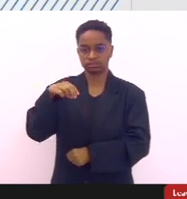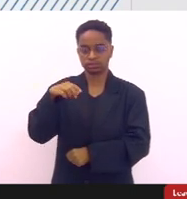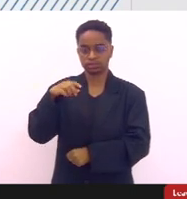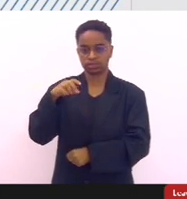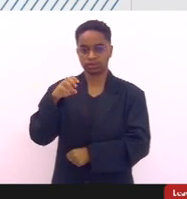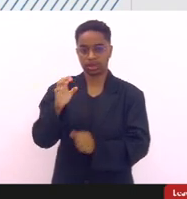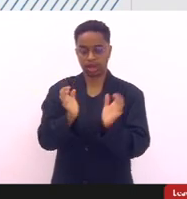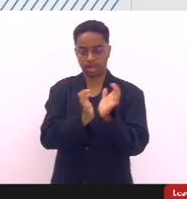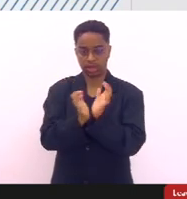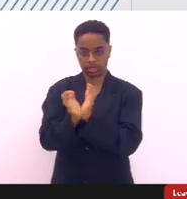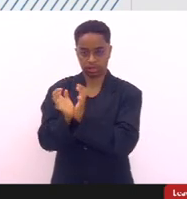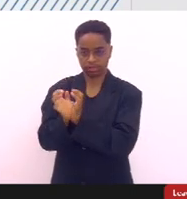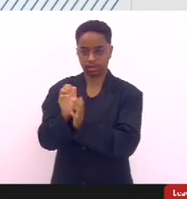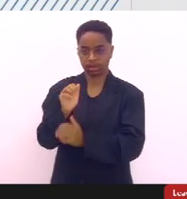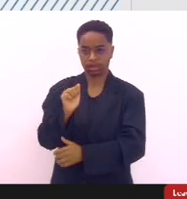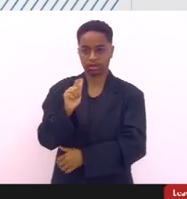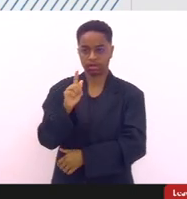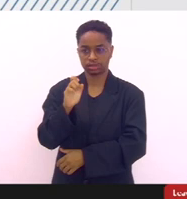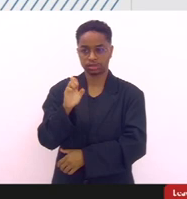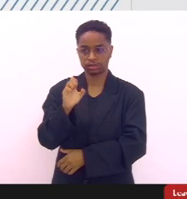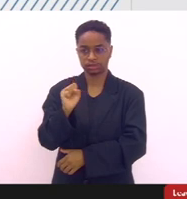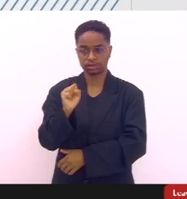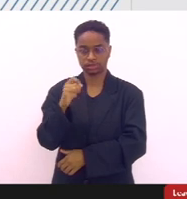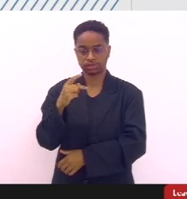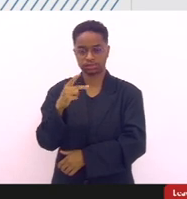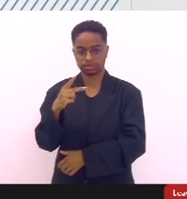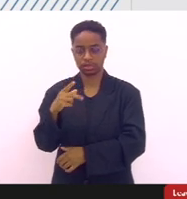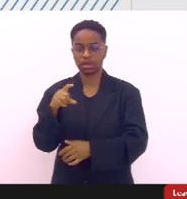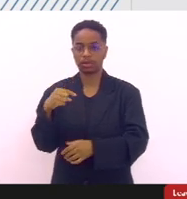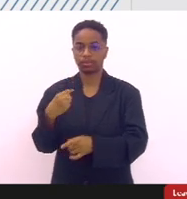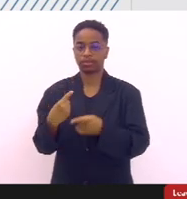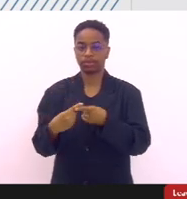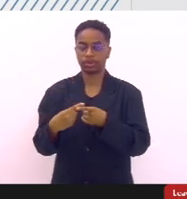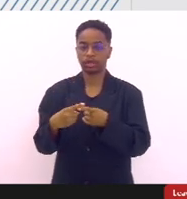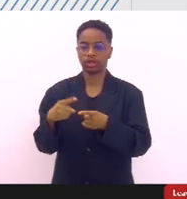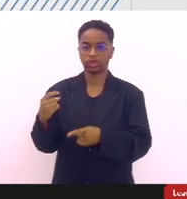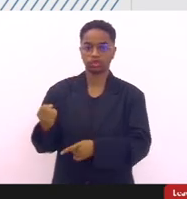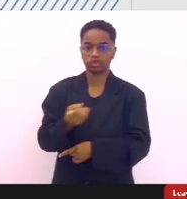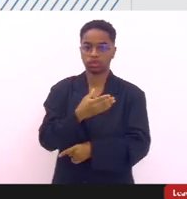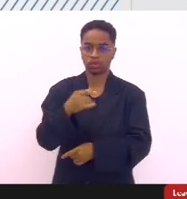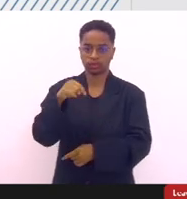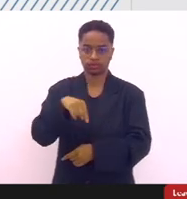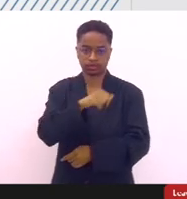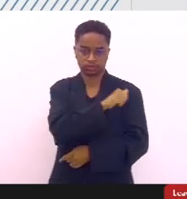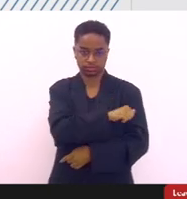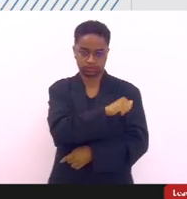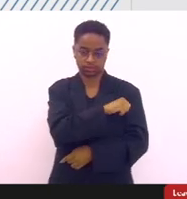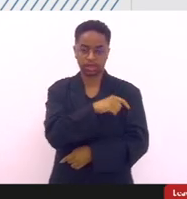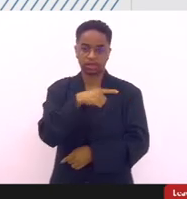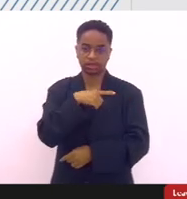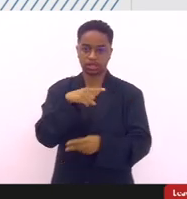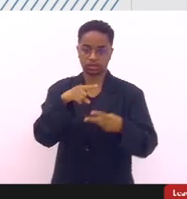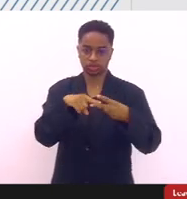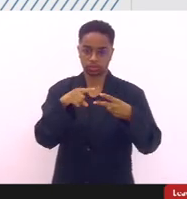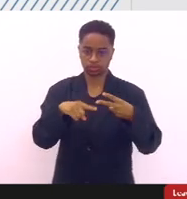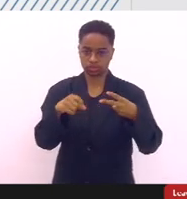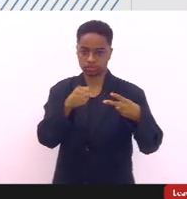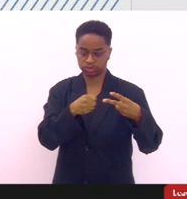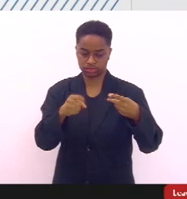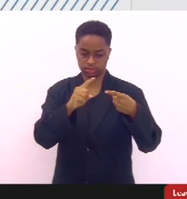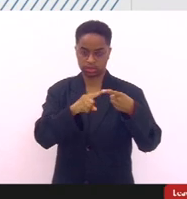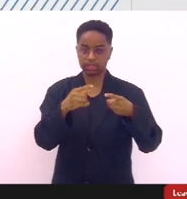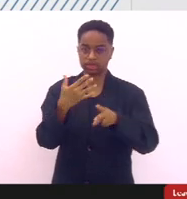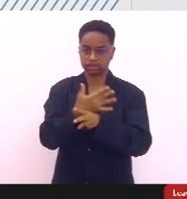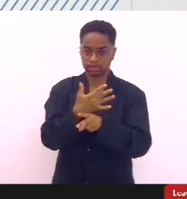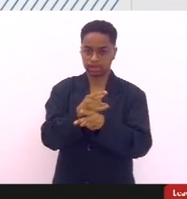modalidade que financia, e é uma modalidade que é uma inovação do Estado do Rio de Janeiro, ela é bipartite, só envolve municípios